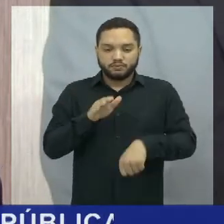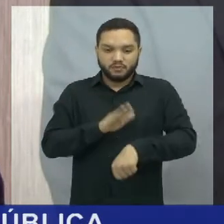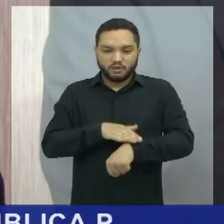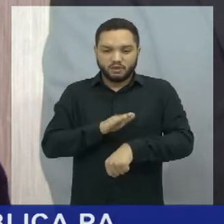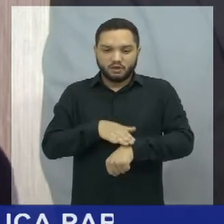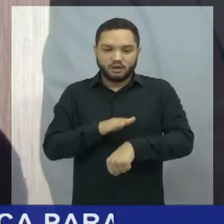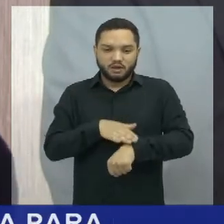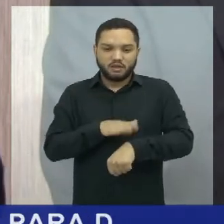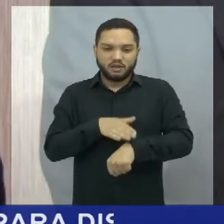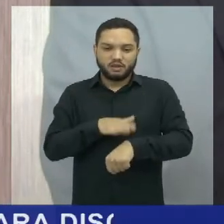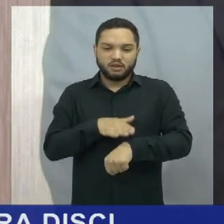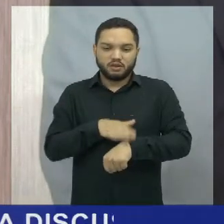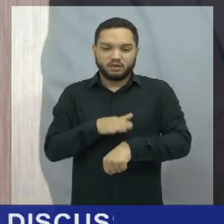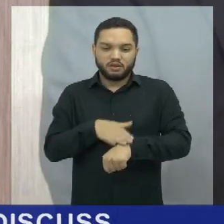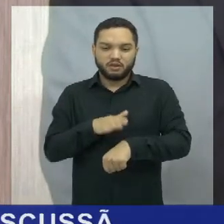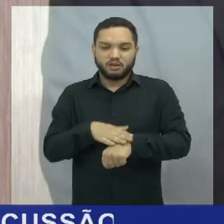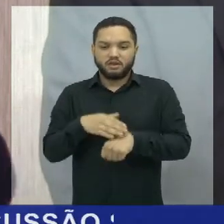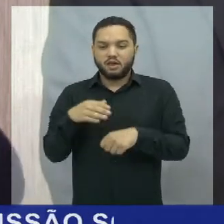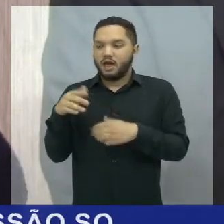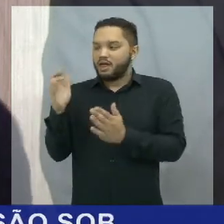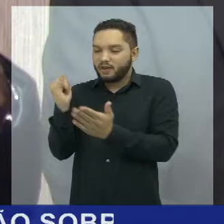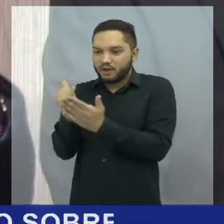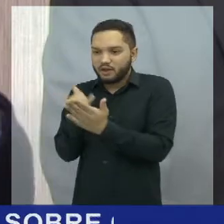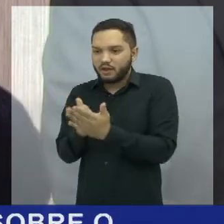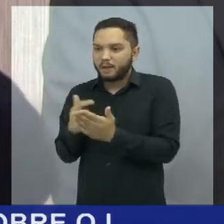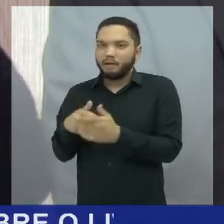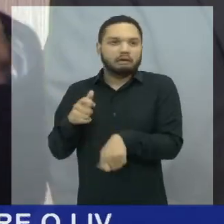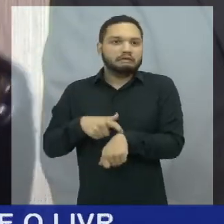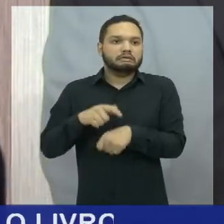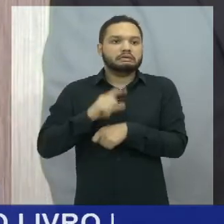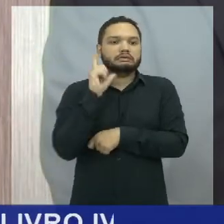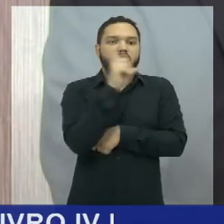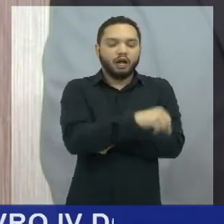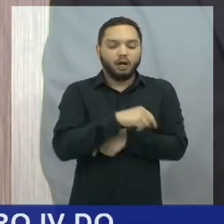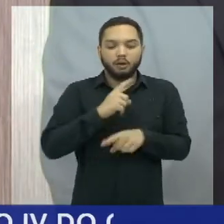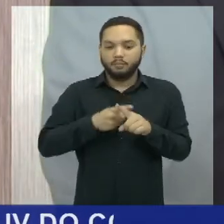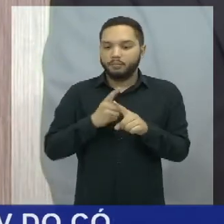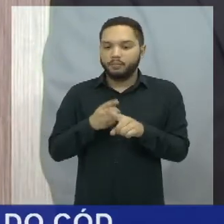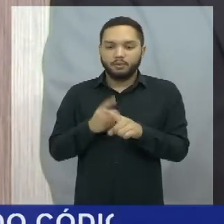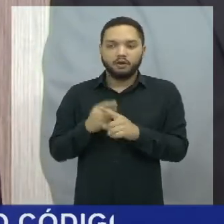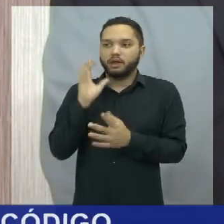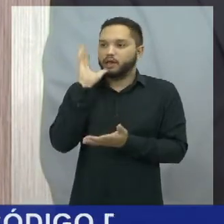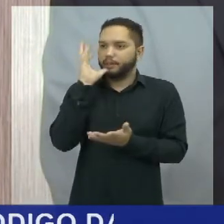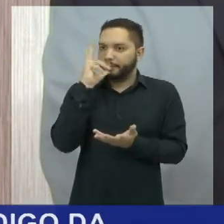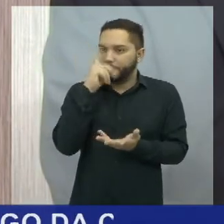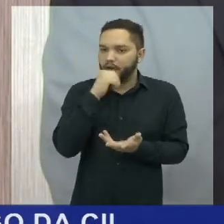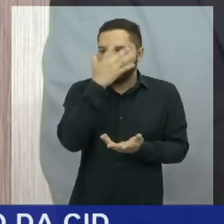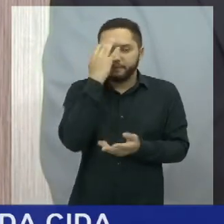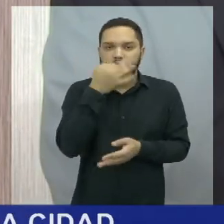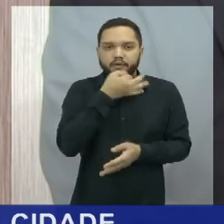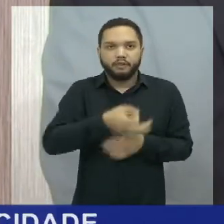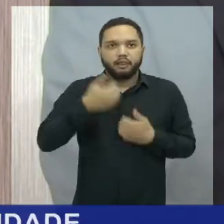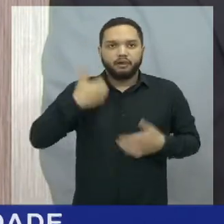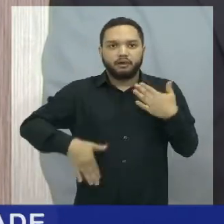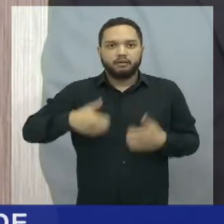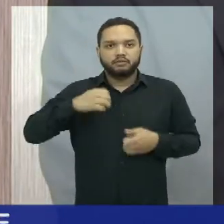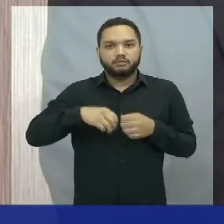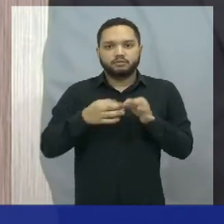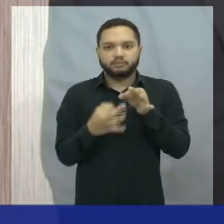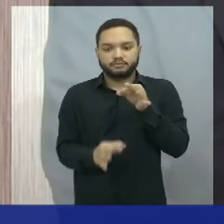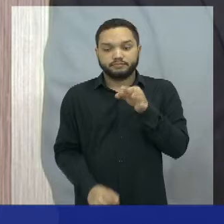estavam inscritas, tiveram que sair sem falar, porque não poderiam mais esperar o seu tempo de inscrição. Então,